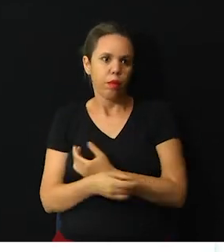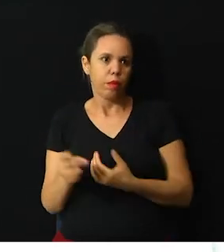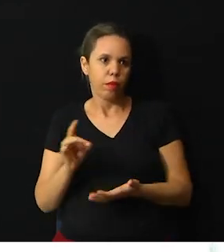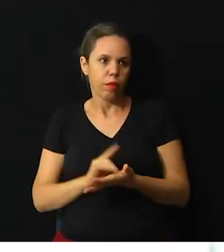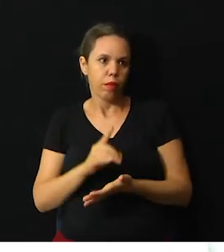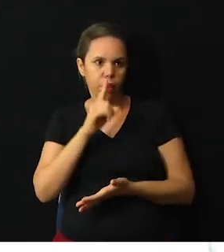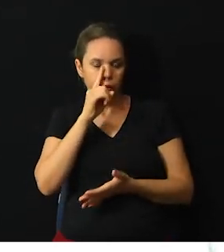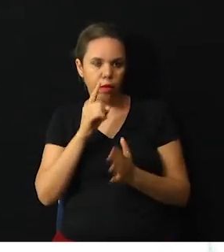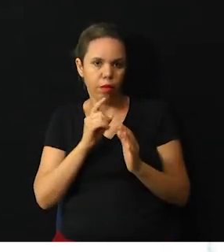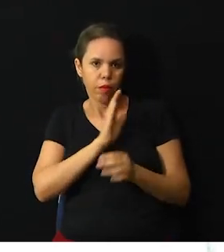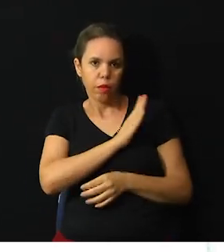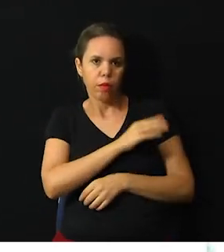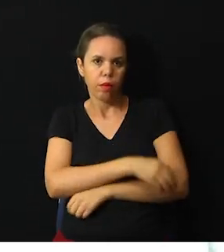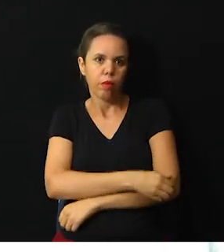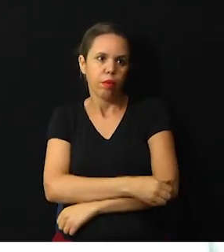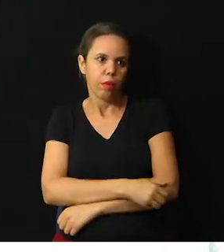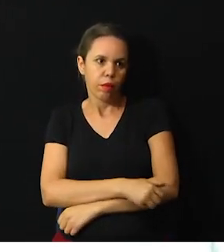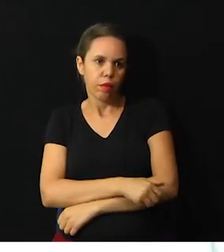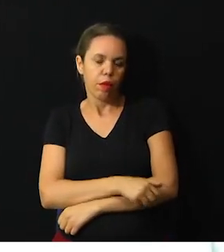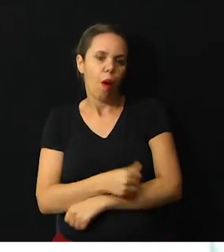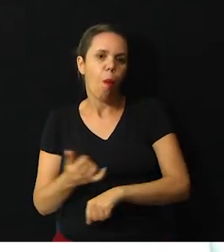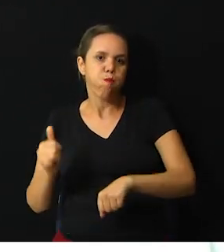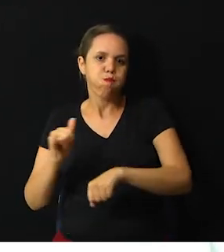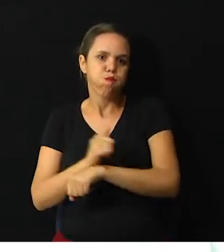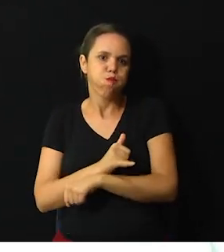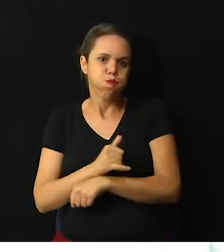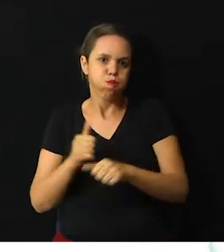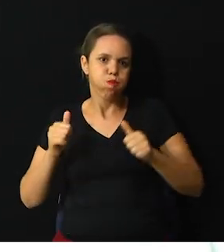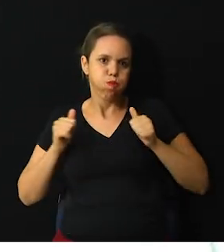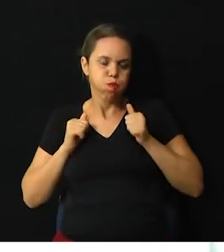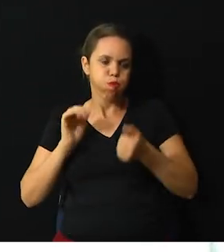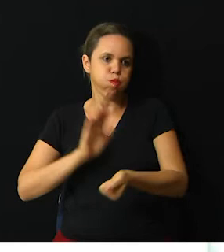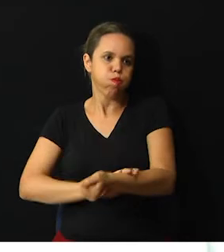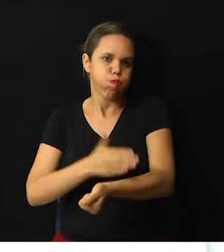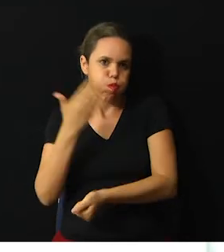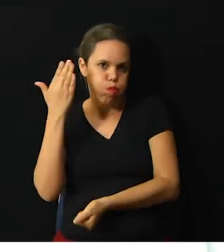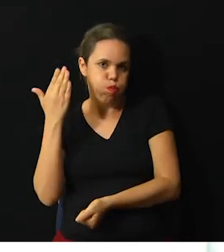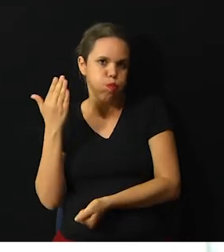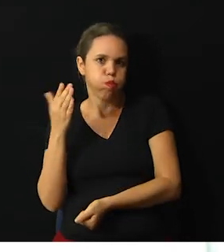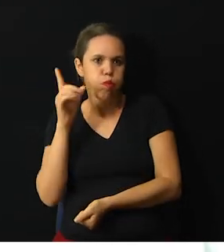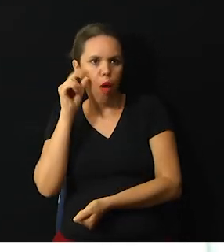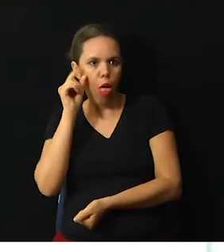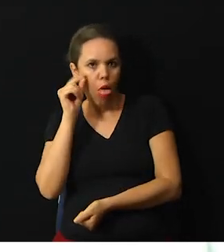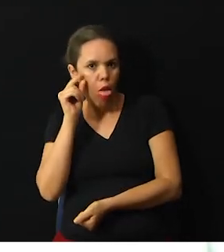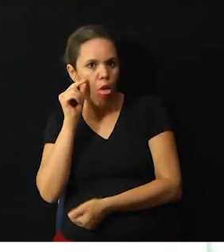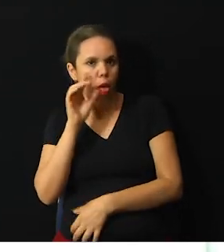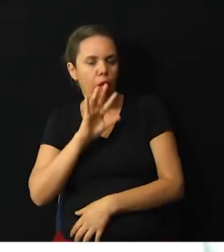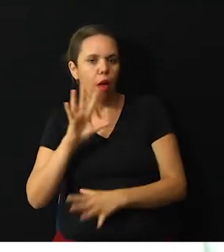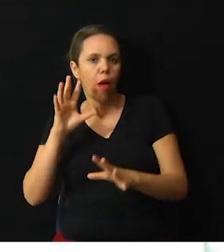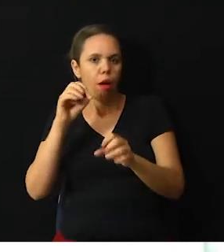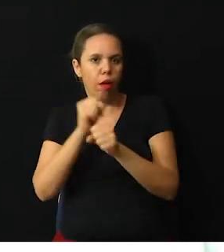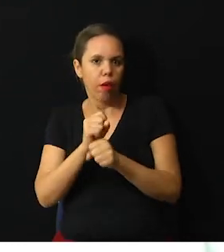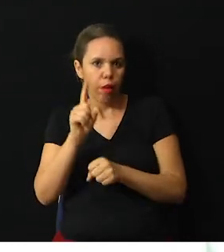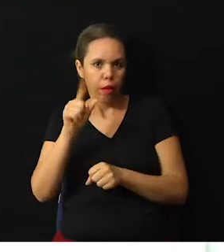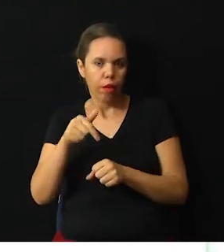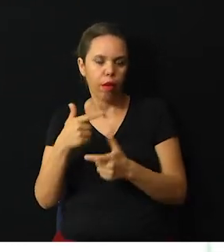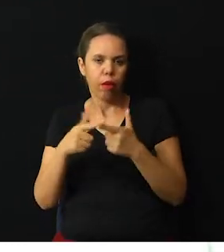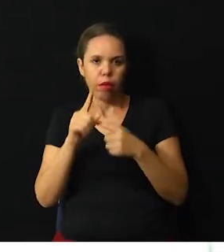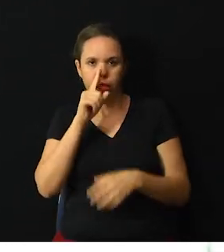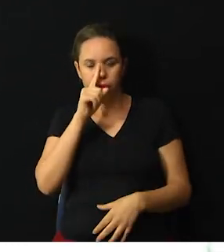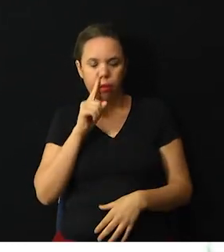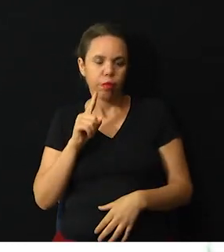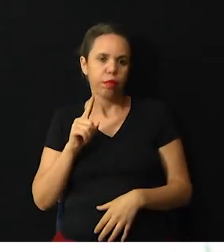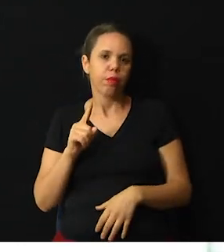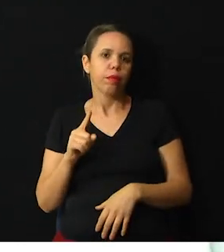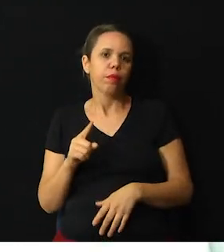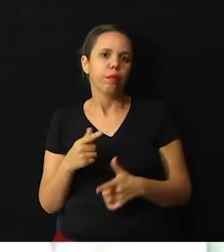fatores de risco cardiovasculares. Então, obesidade, sedentarismo, hipertensão, apneia do sono, né, tudo isso é fator de